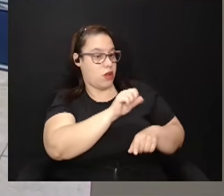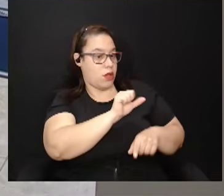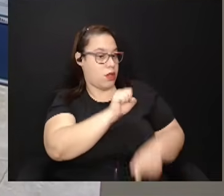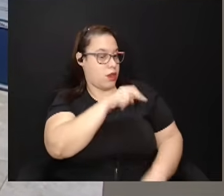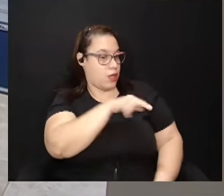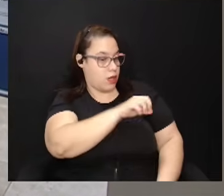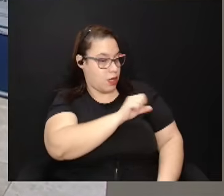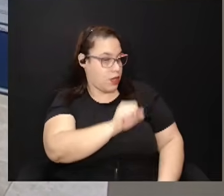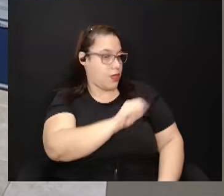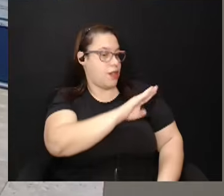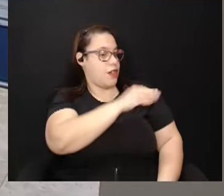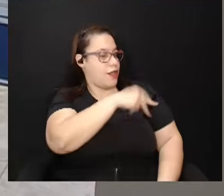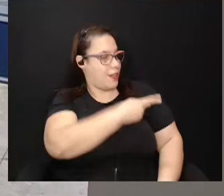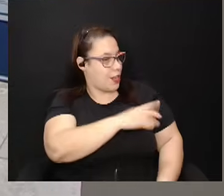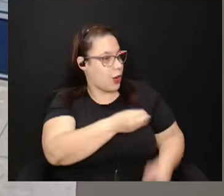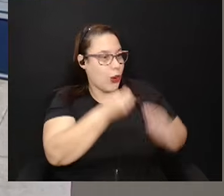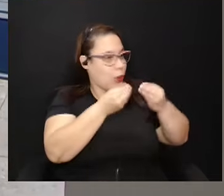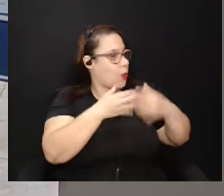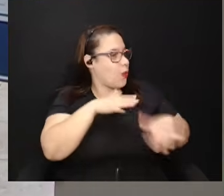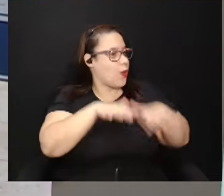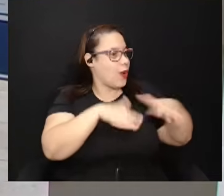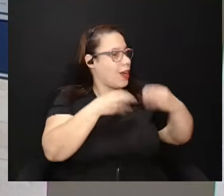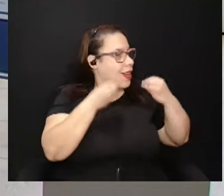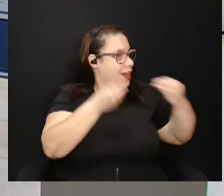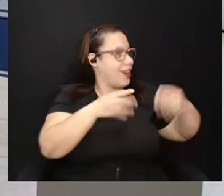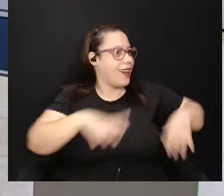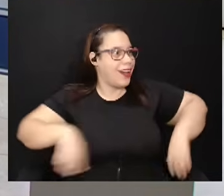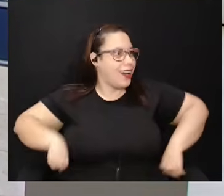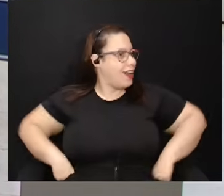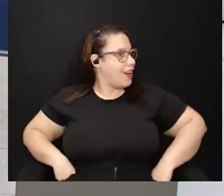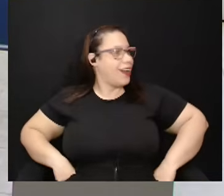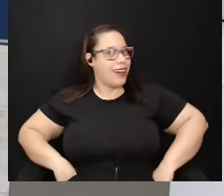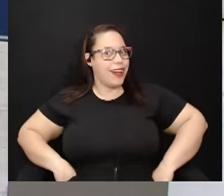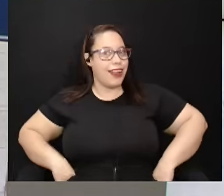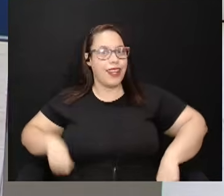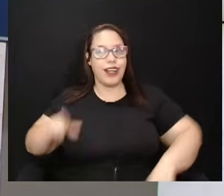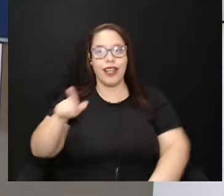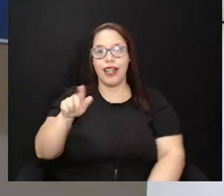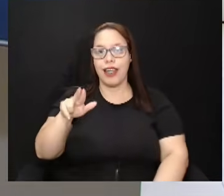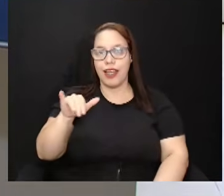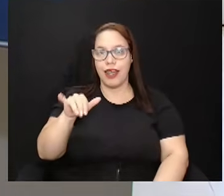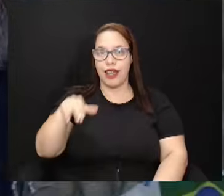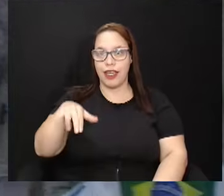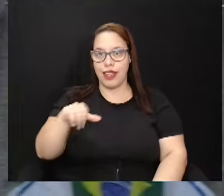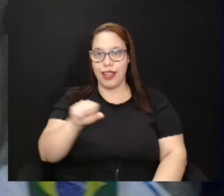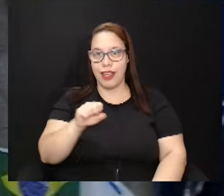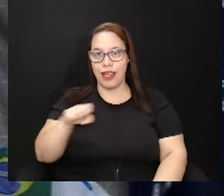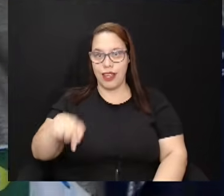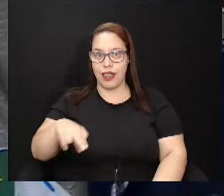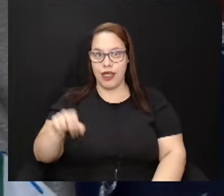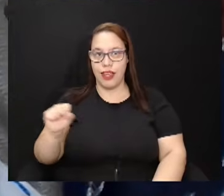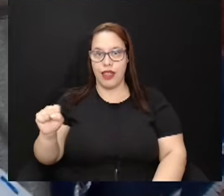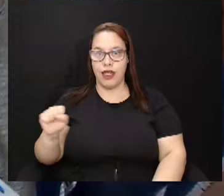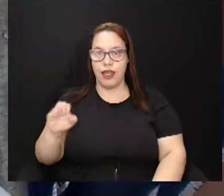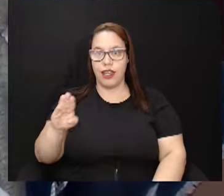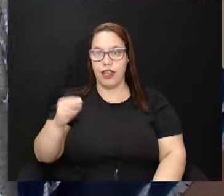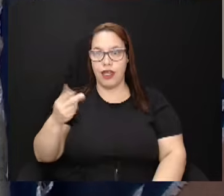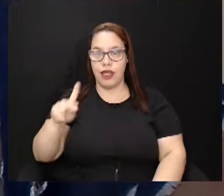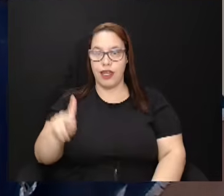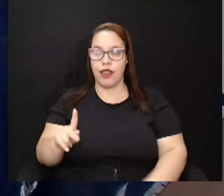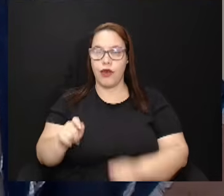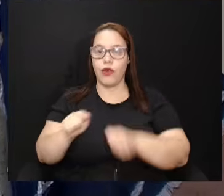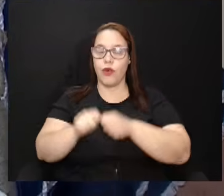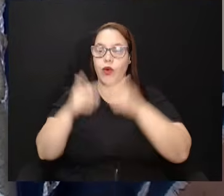Como foi esse momento? Olha, o Guinness Book, puxa vida, eu estava fazendo show no Teatro